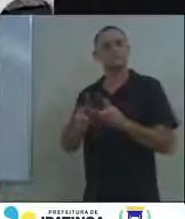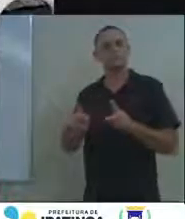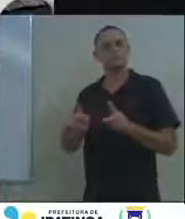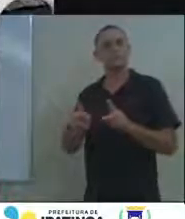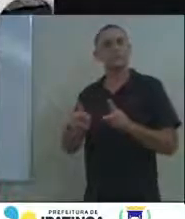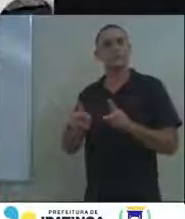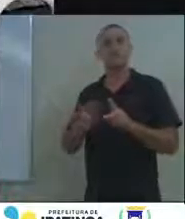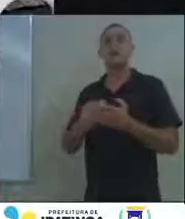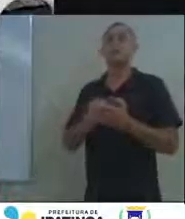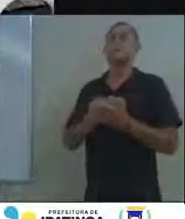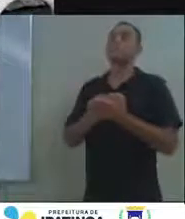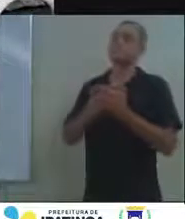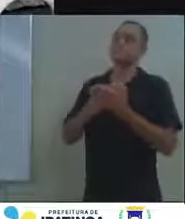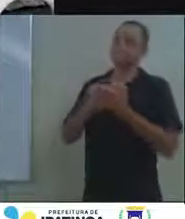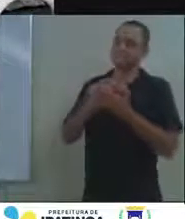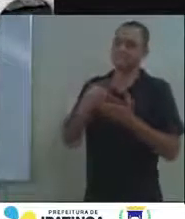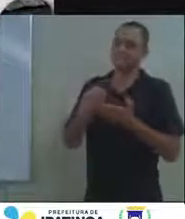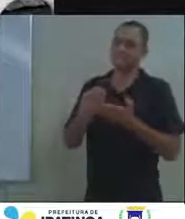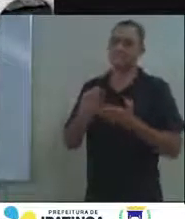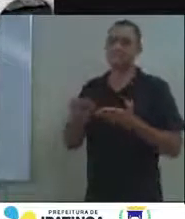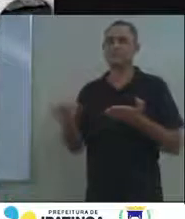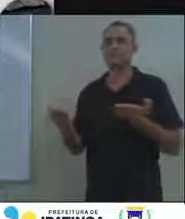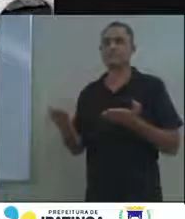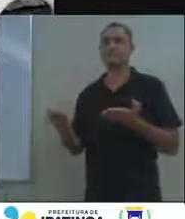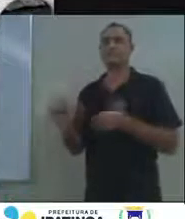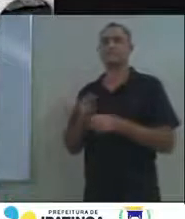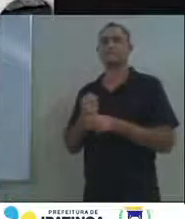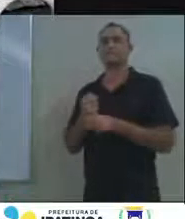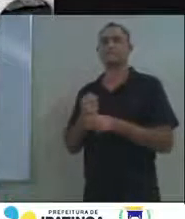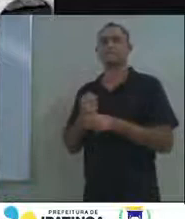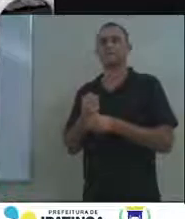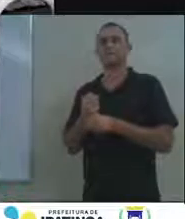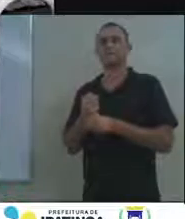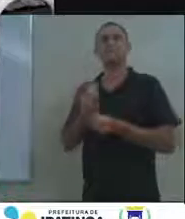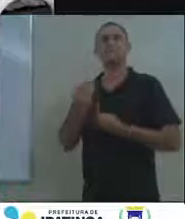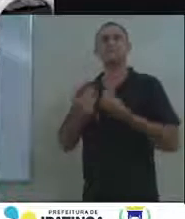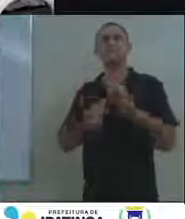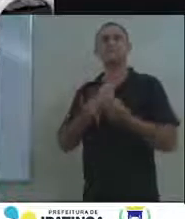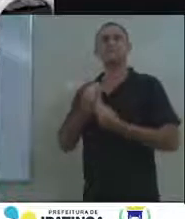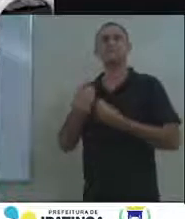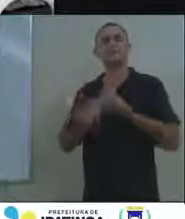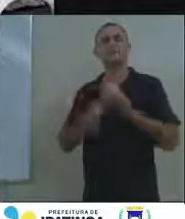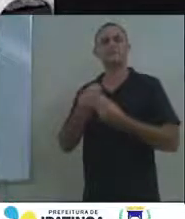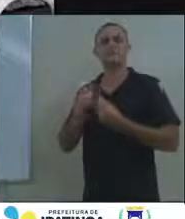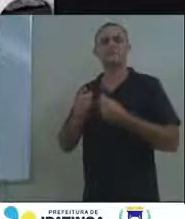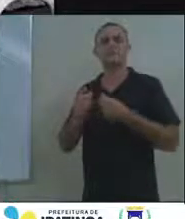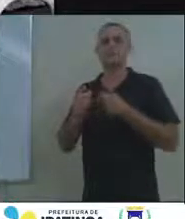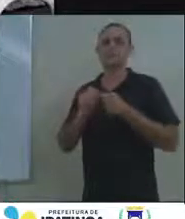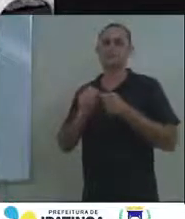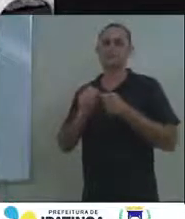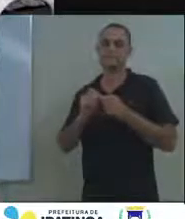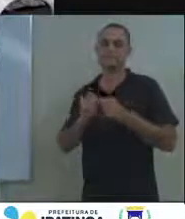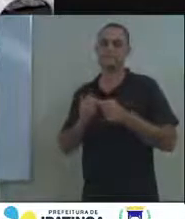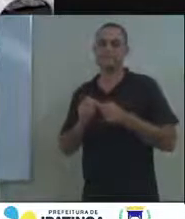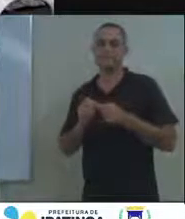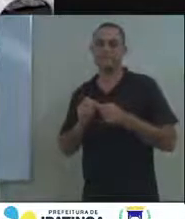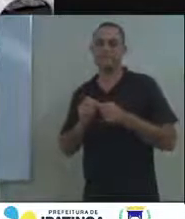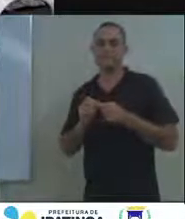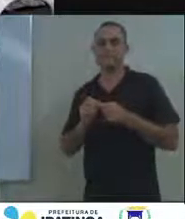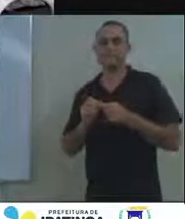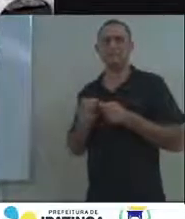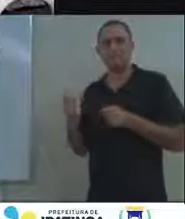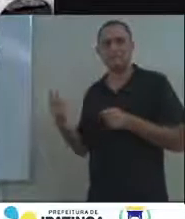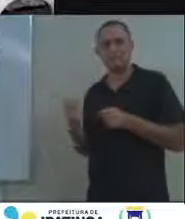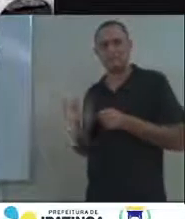nossa coleta de dados esse ano. Como que vai funcionar? Eu vou distribuir os professores em turmas.